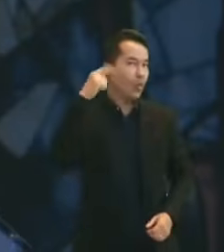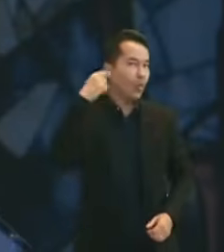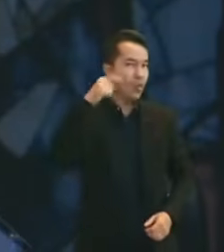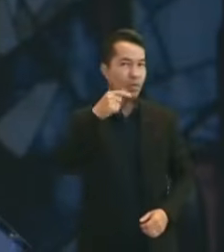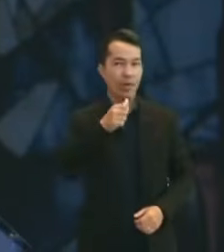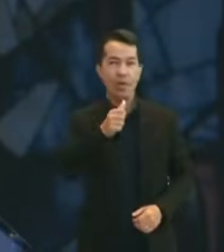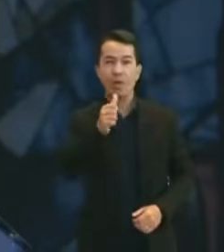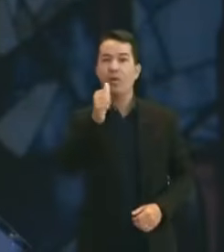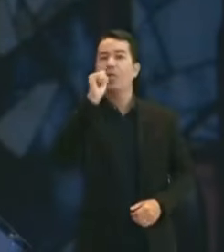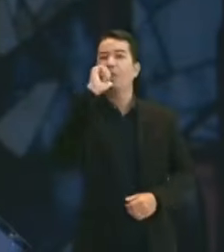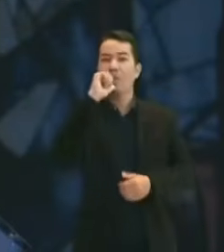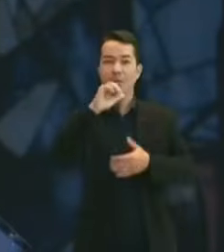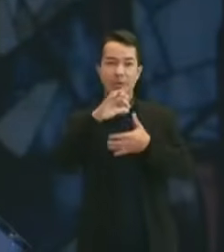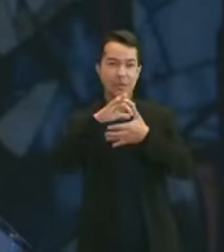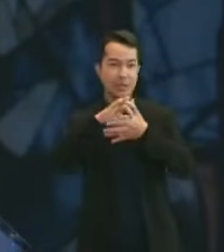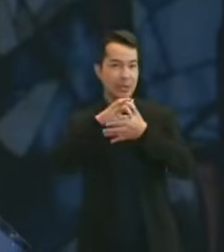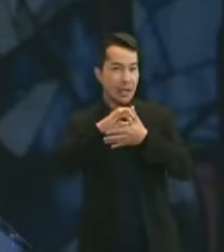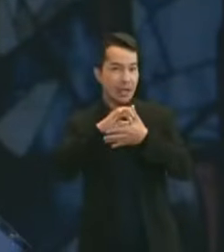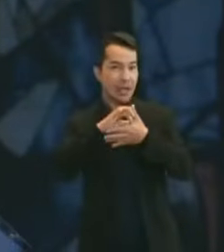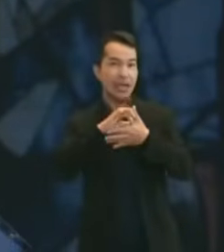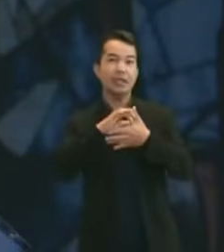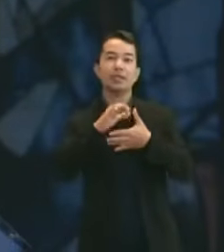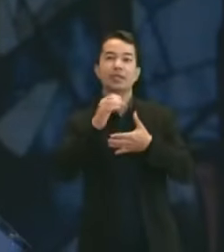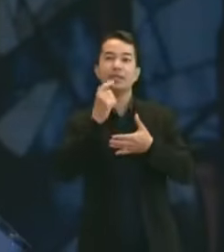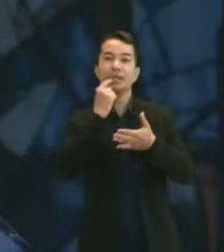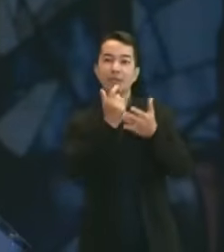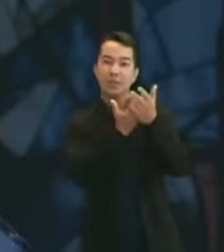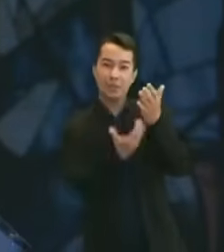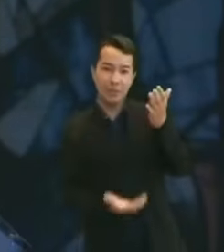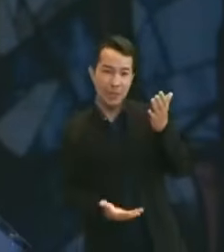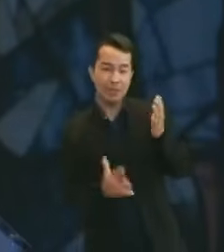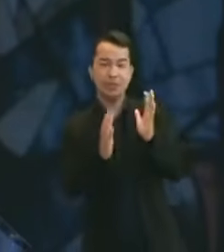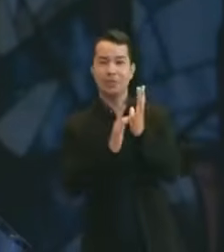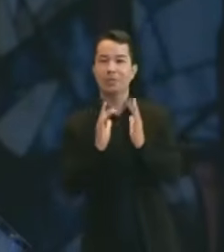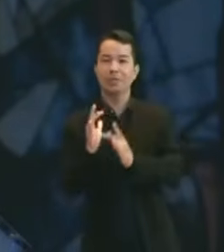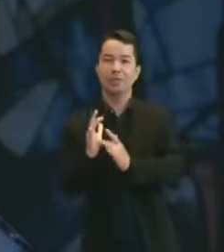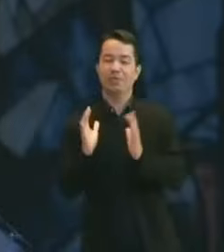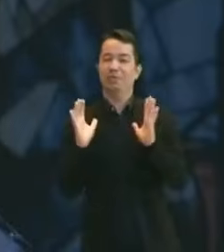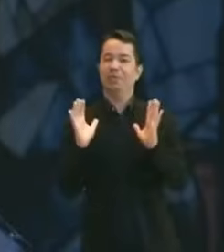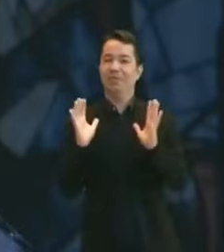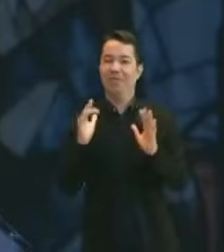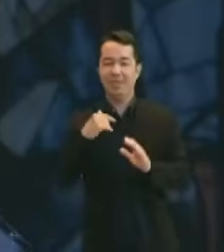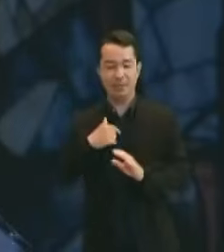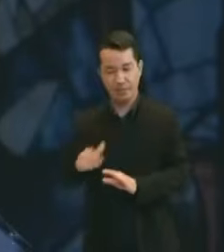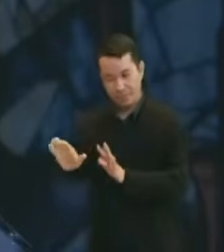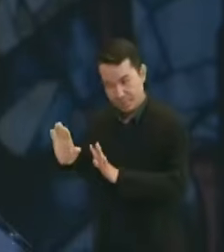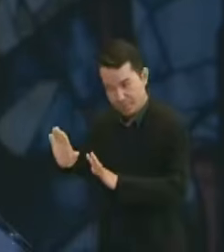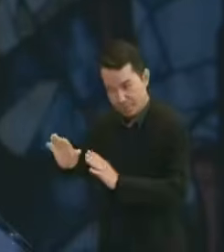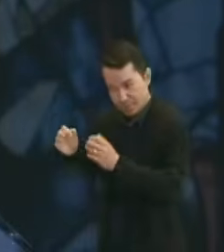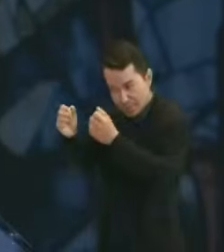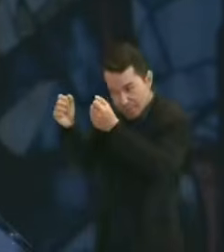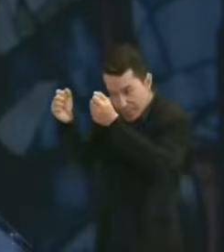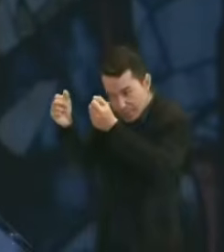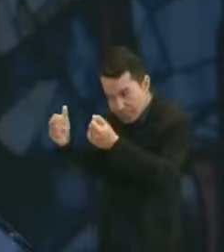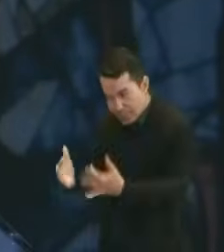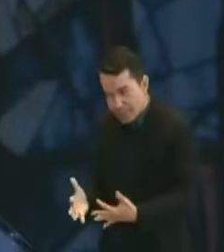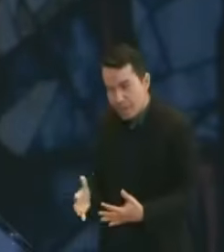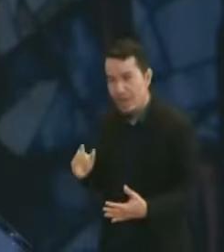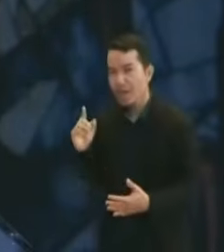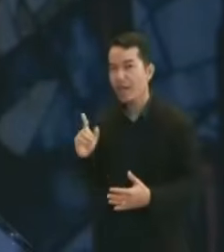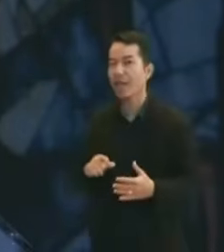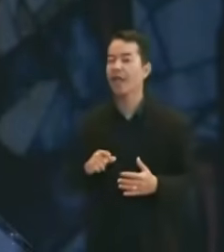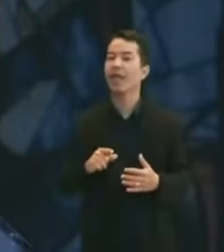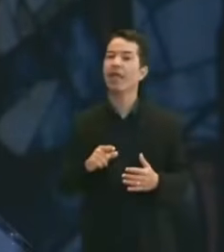sangue e comia carne. E aí depois do culto, ele com o olho arregalado, eu falei, Nemo, não, deixa eu te explicar, rapaz, o que aconteceu aqui? Isso é um símbolo,